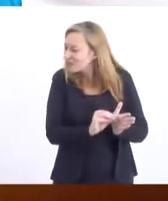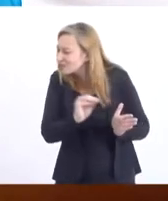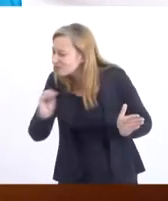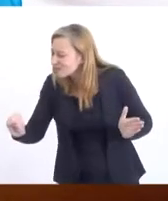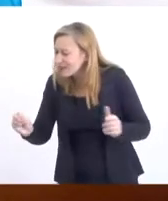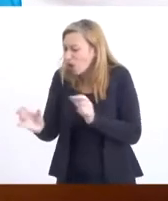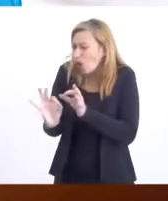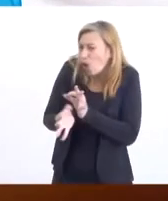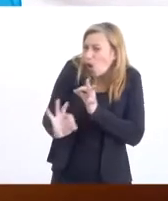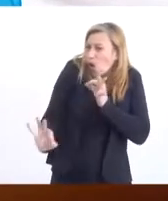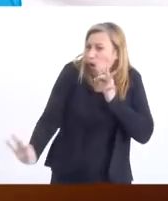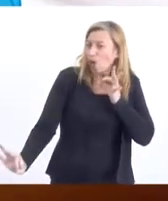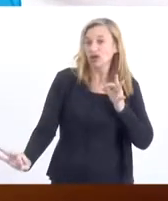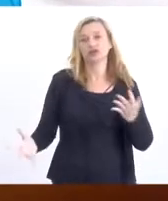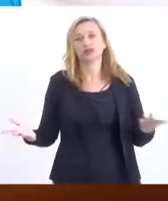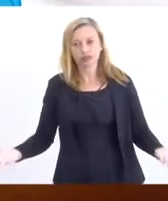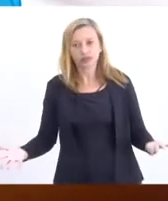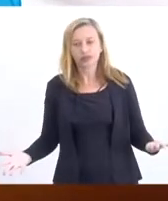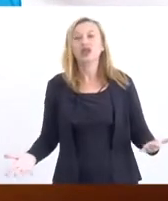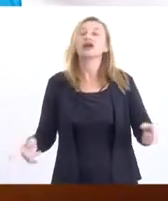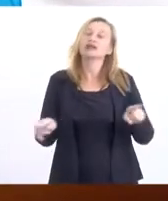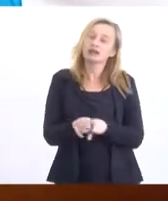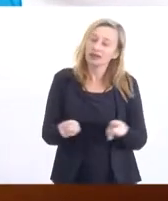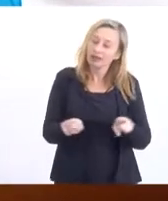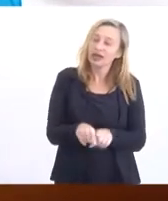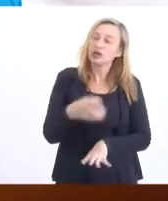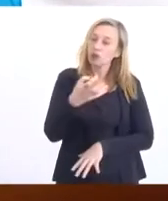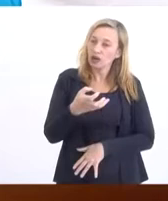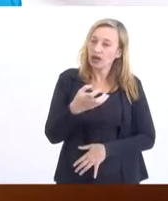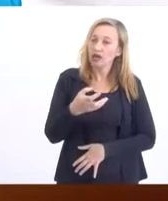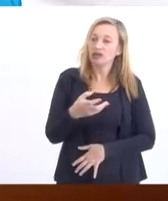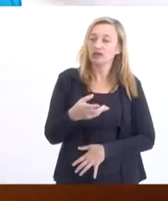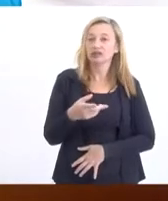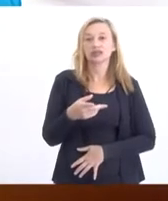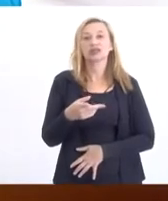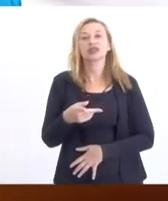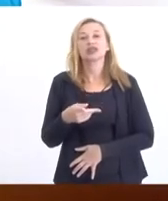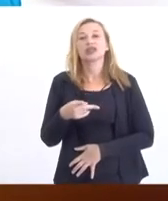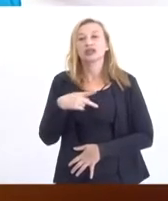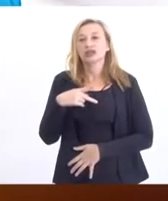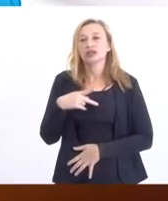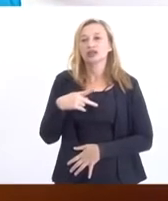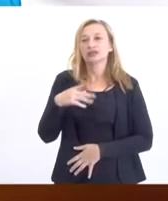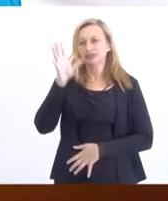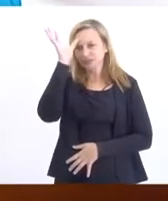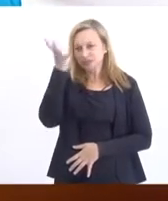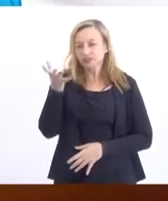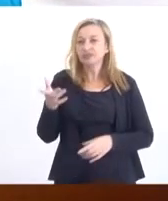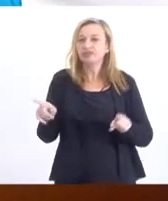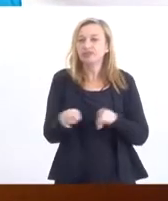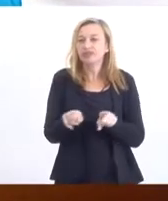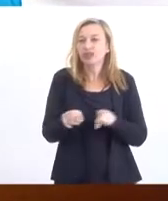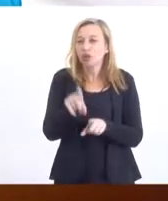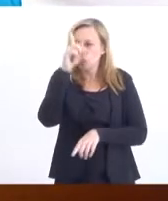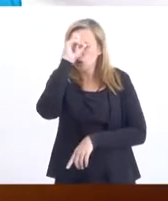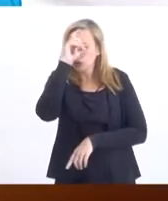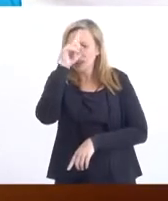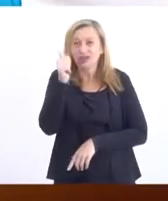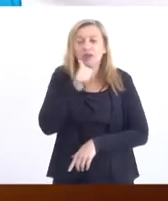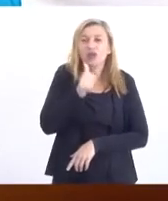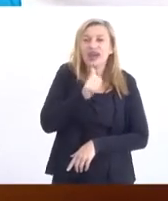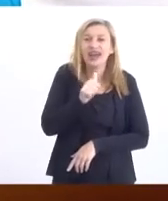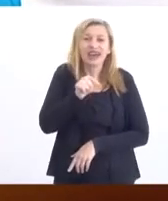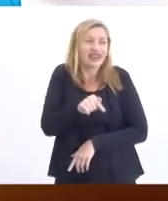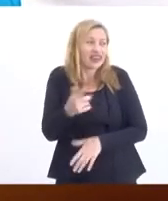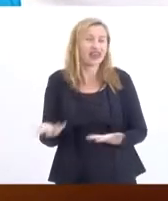assim. Então, uma coisa também que eu quero que leve essa situação, o hospital da mulher aqui, alguma coisa